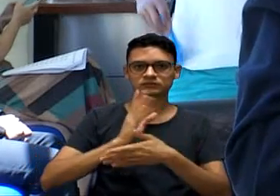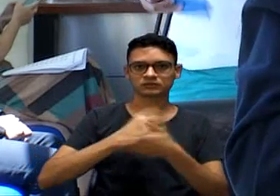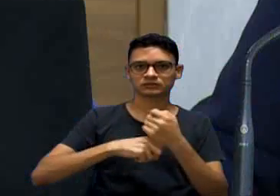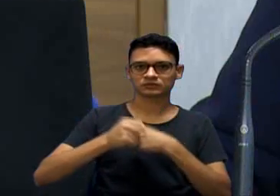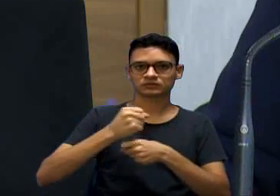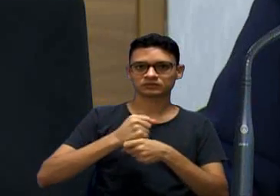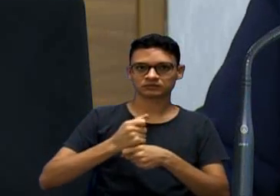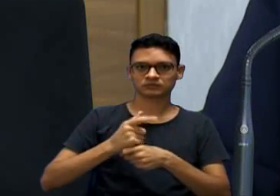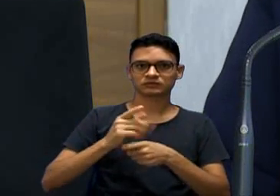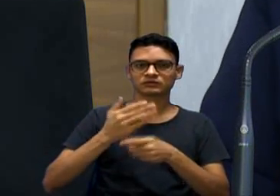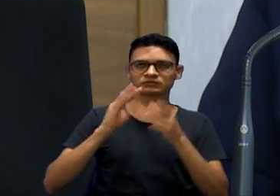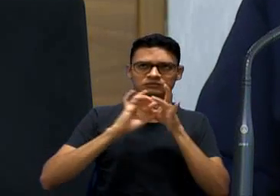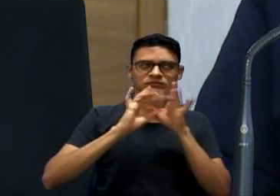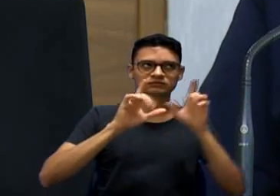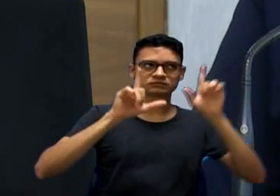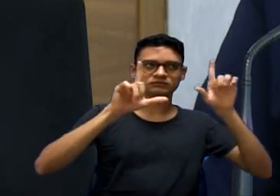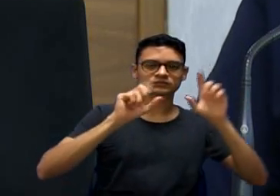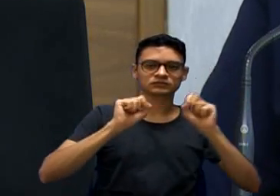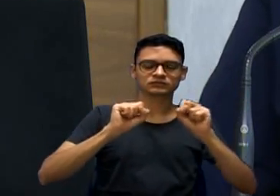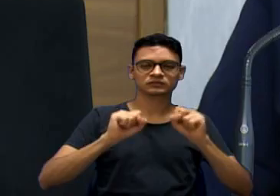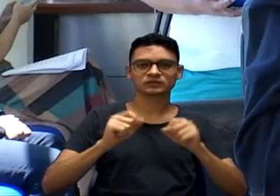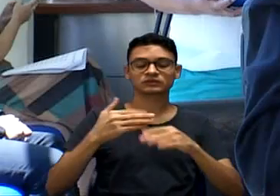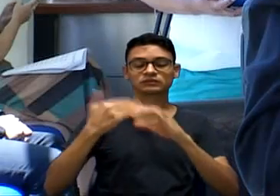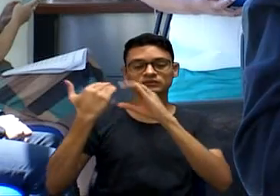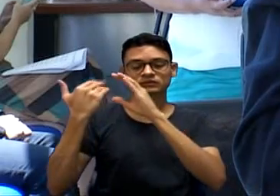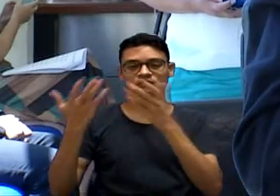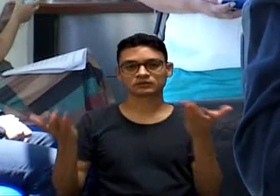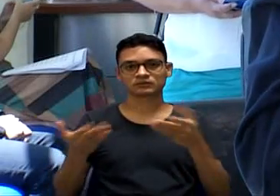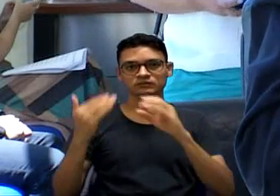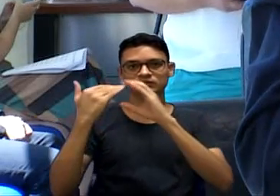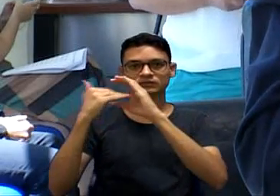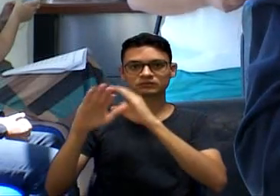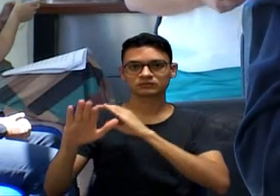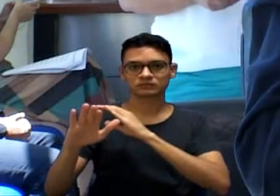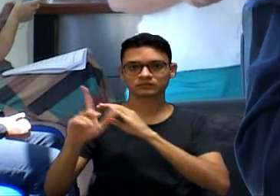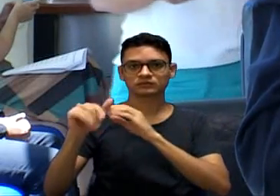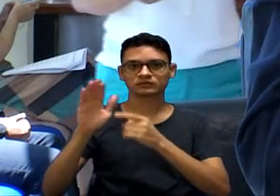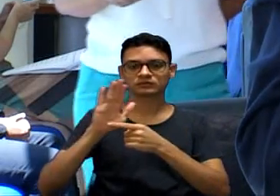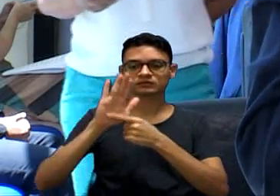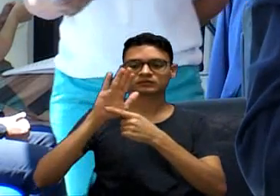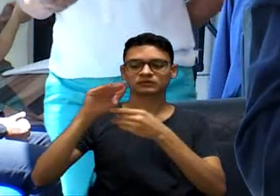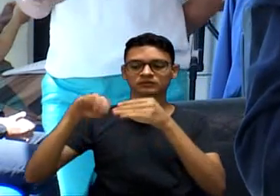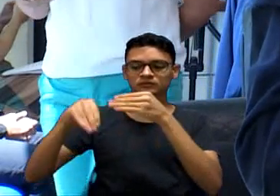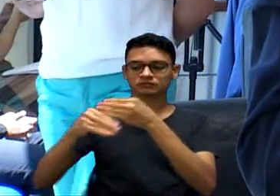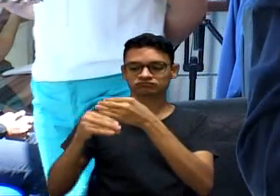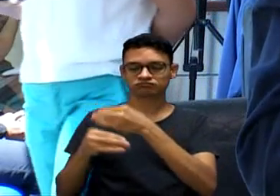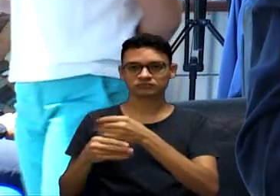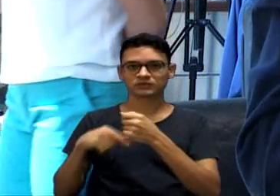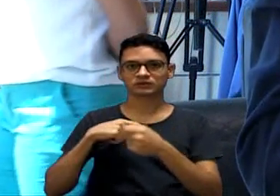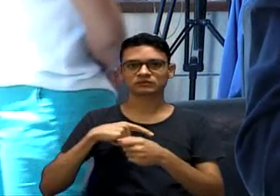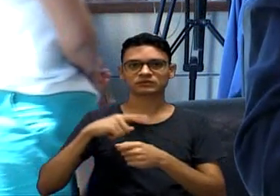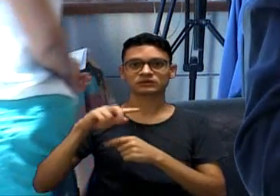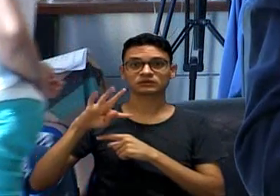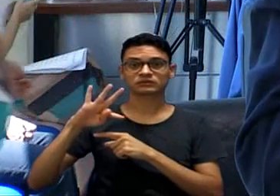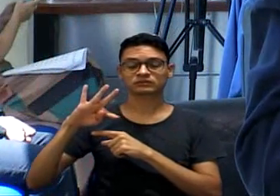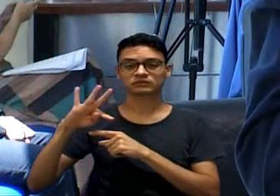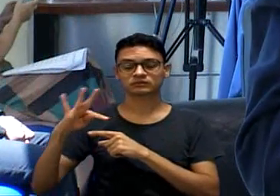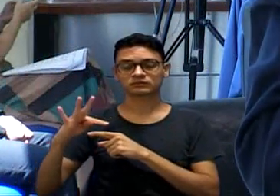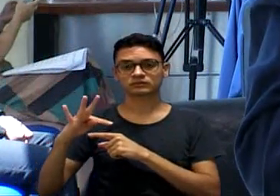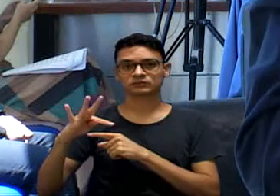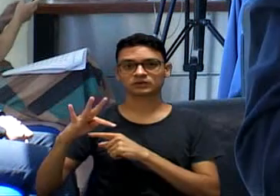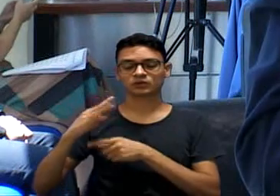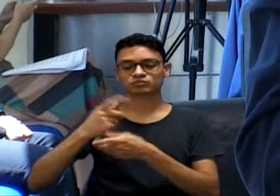painel de votação, por favor? Então, eu encaminho, e até em função de um parecer anexo do Tribunal de Contas do Estado de São